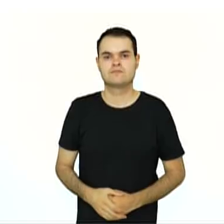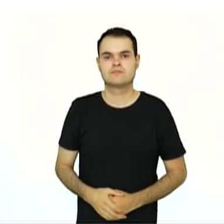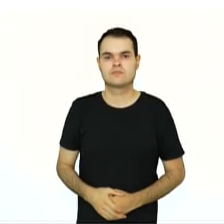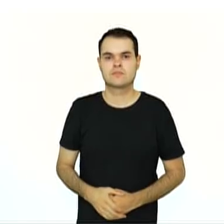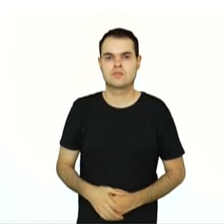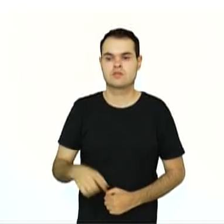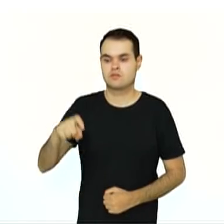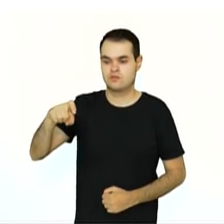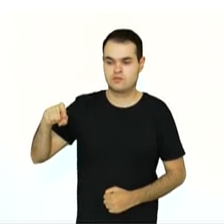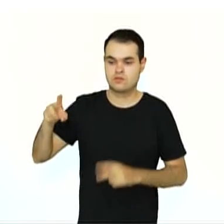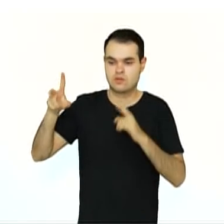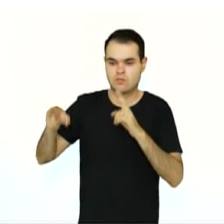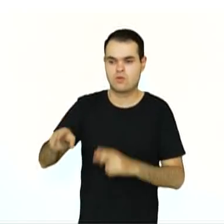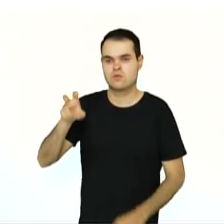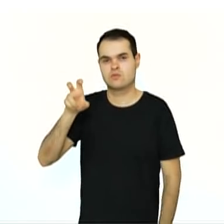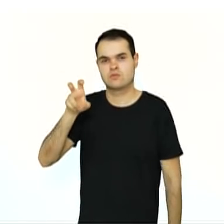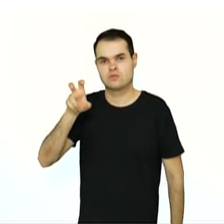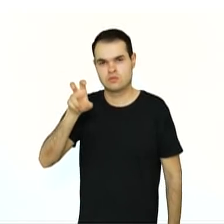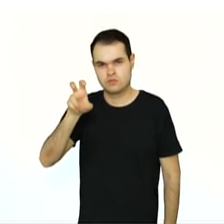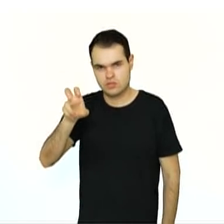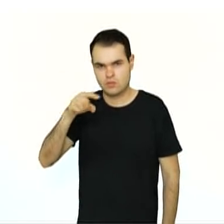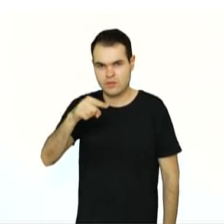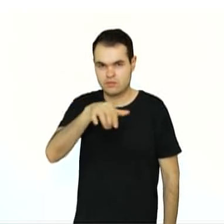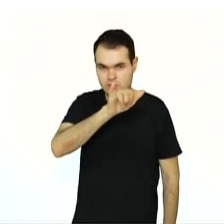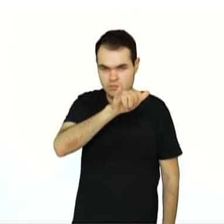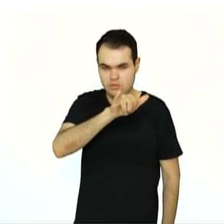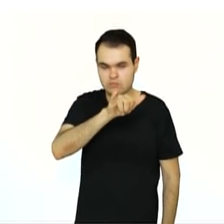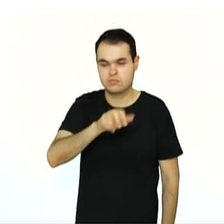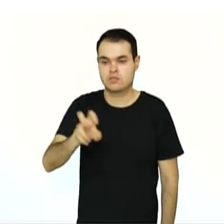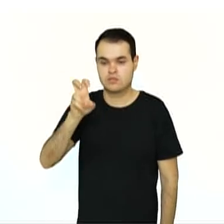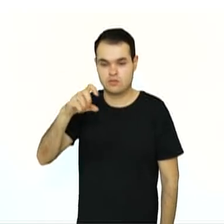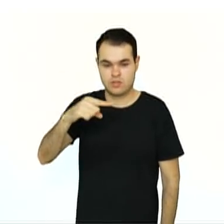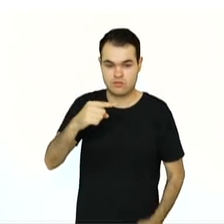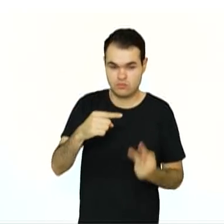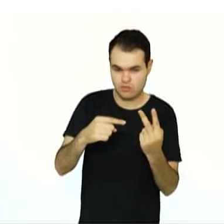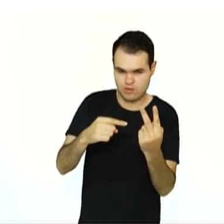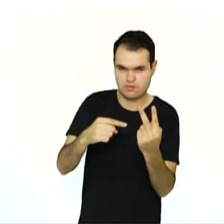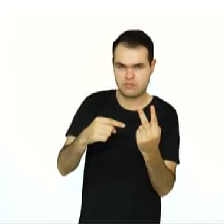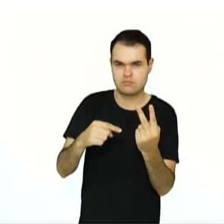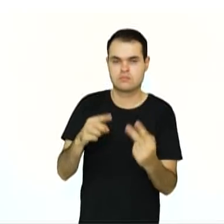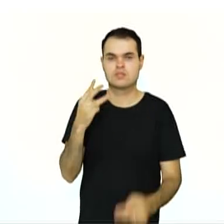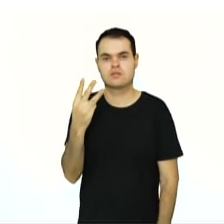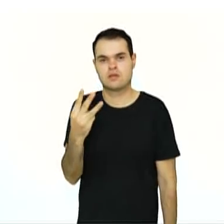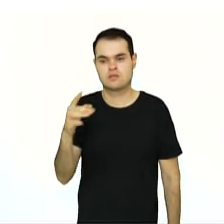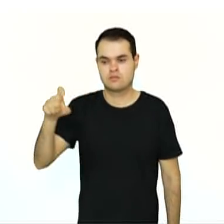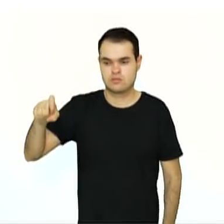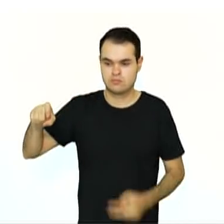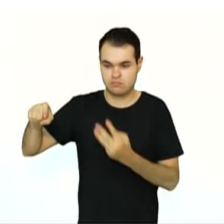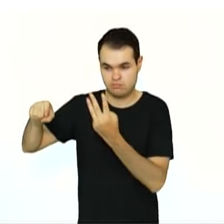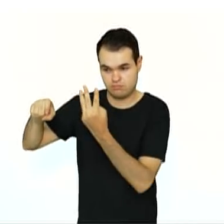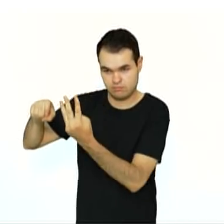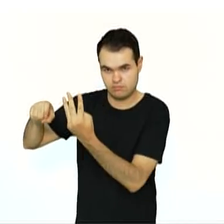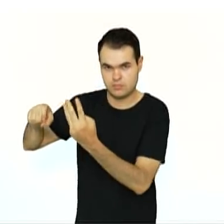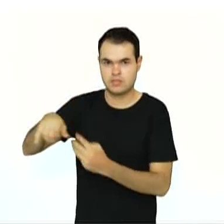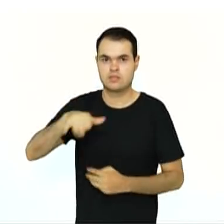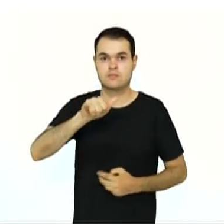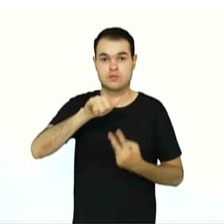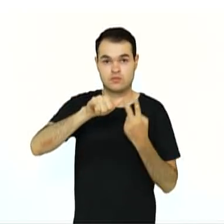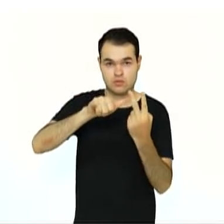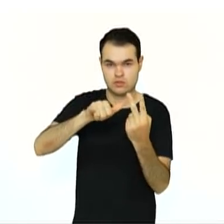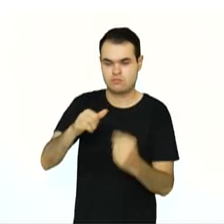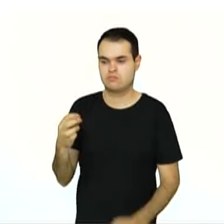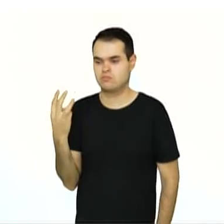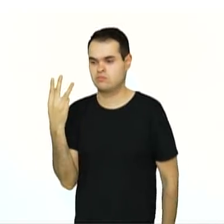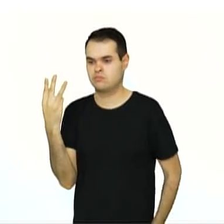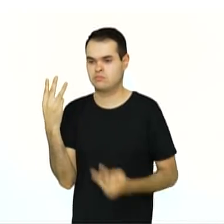X igual a 5 menos y, x igual a 5 menos 2, que dá 3. Então, o x é 3 e o y é 2. E o par ordenado vai ser o